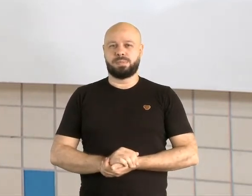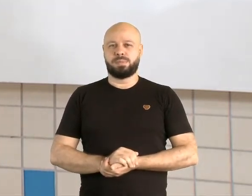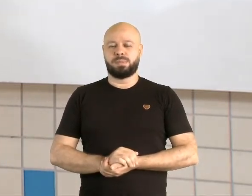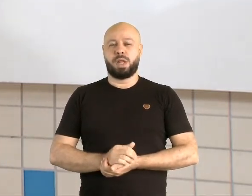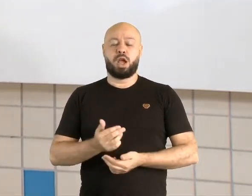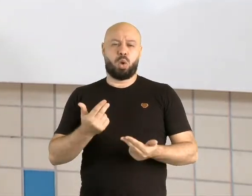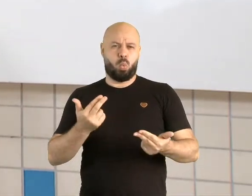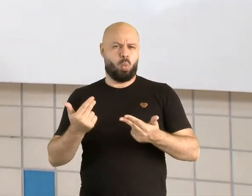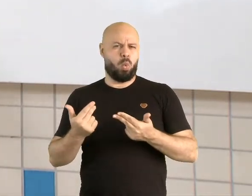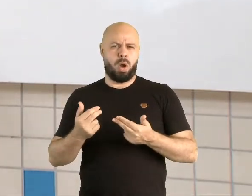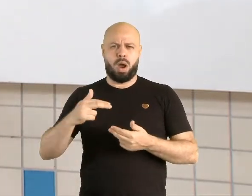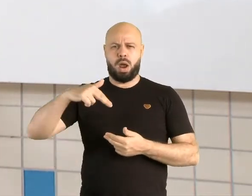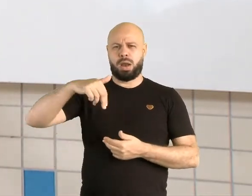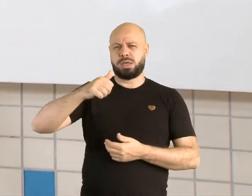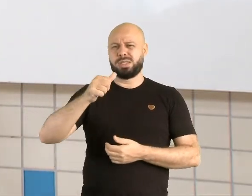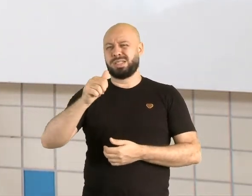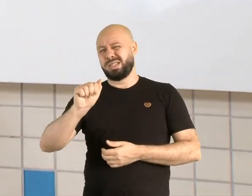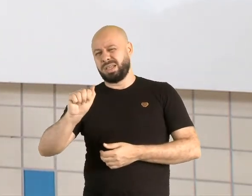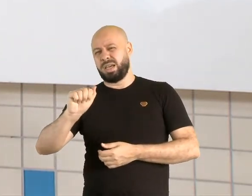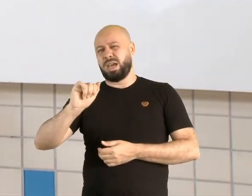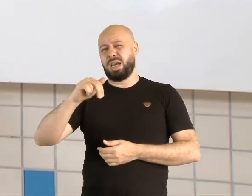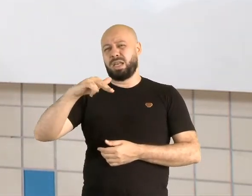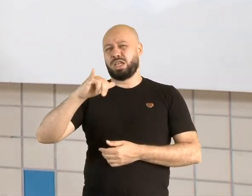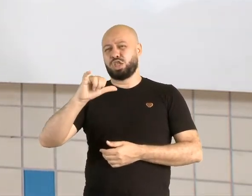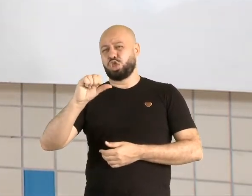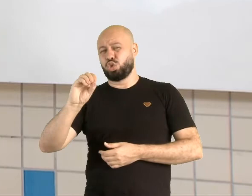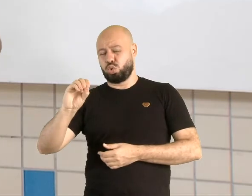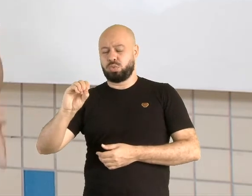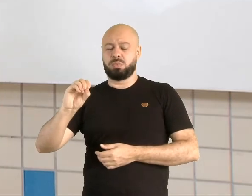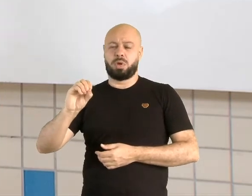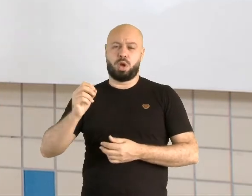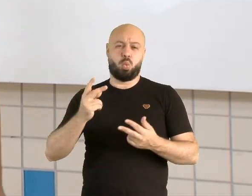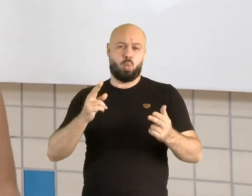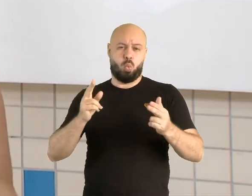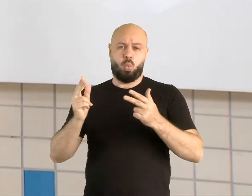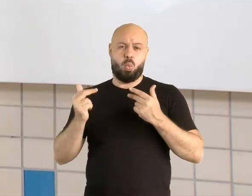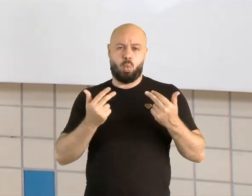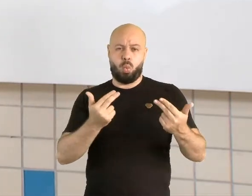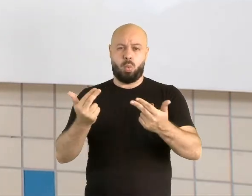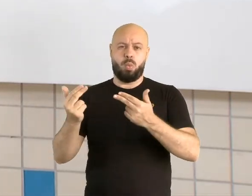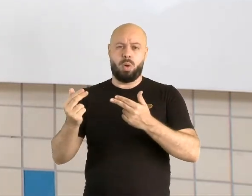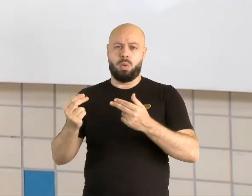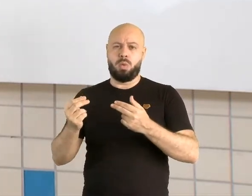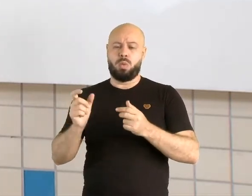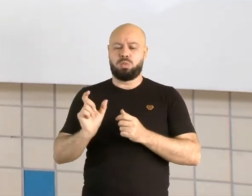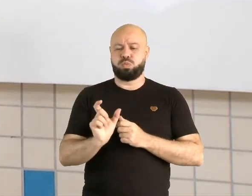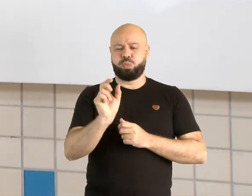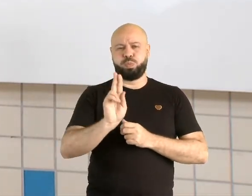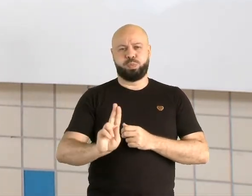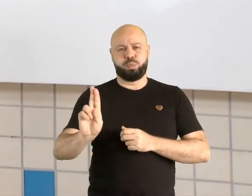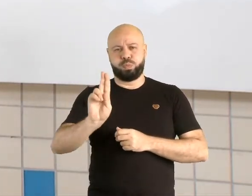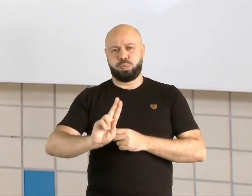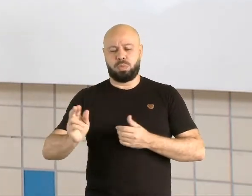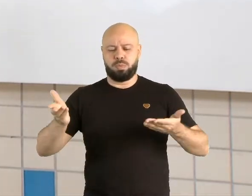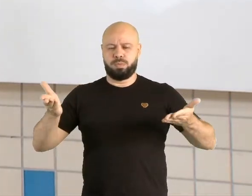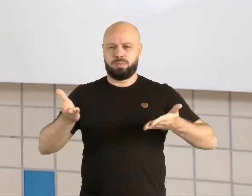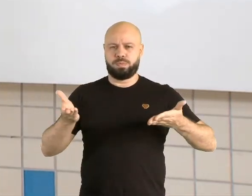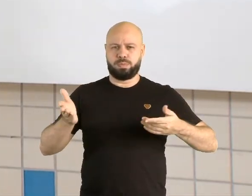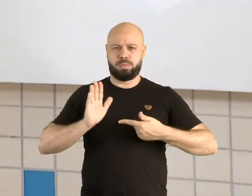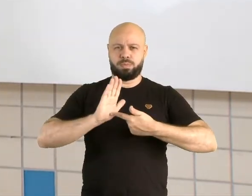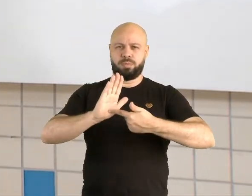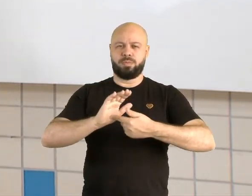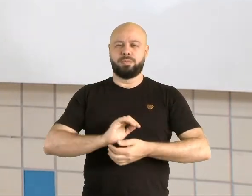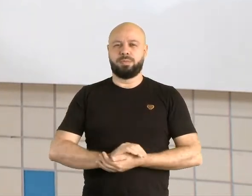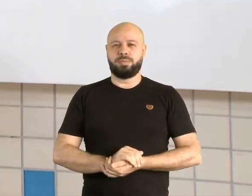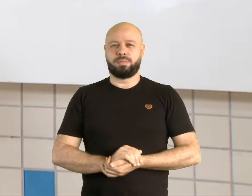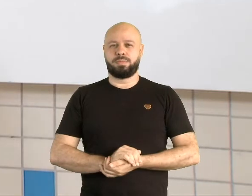coisa nessa e nisso também são usados para a questão do tempo presente. E